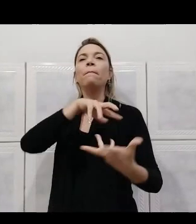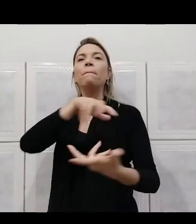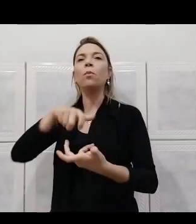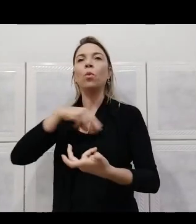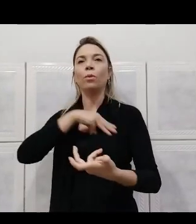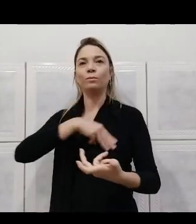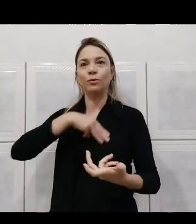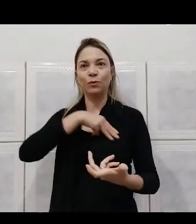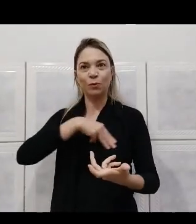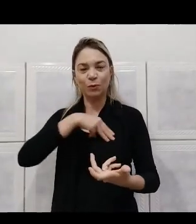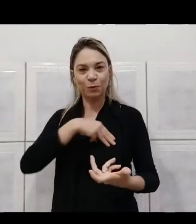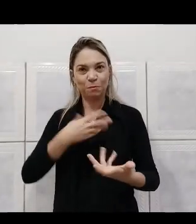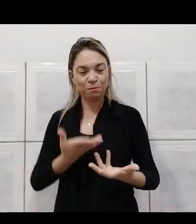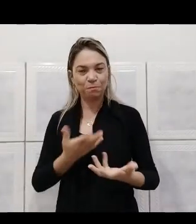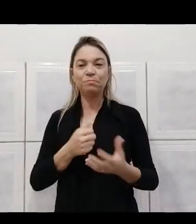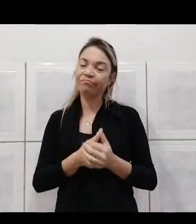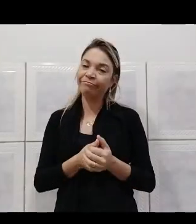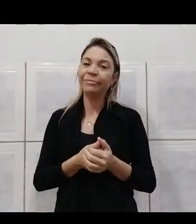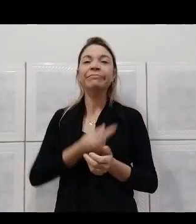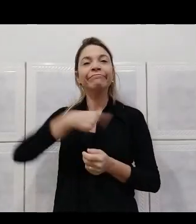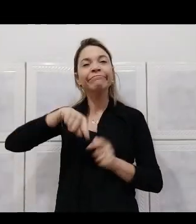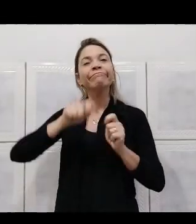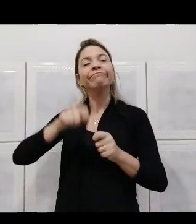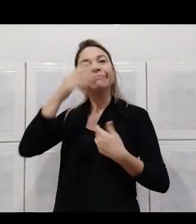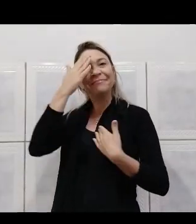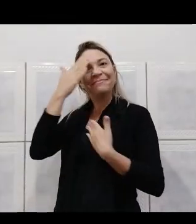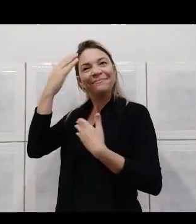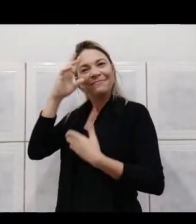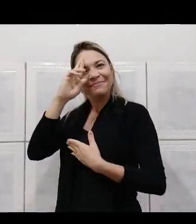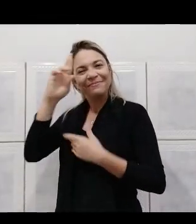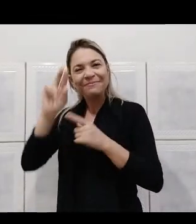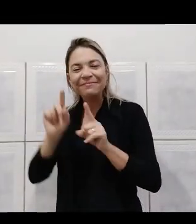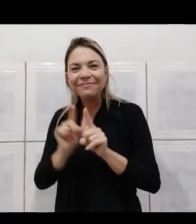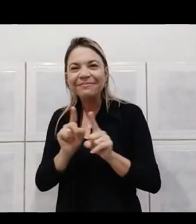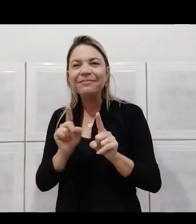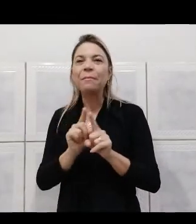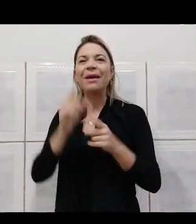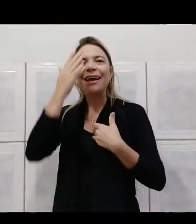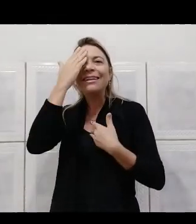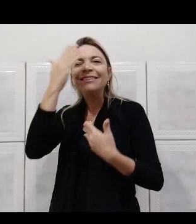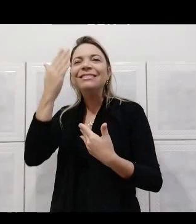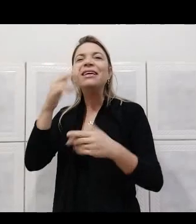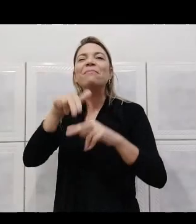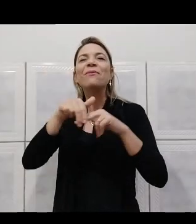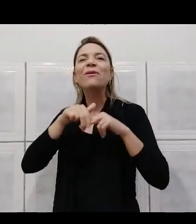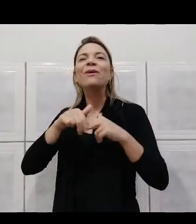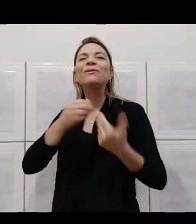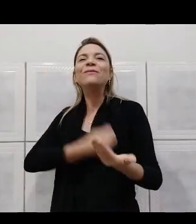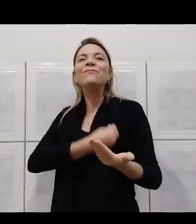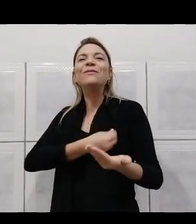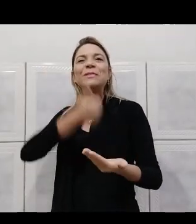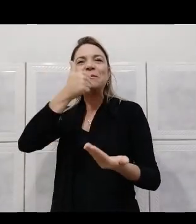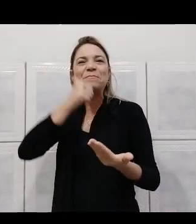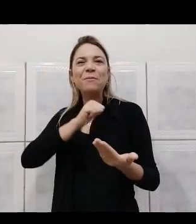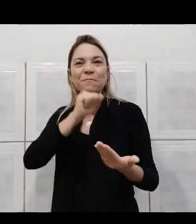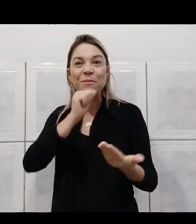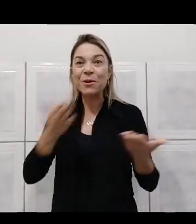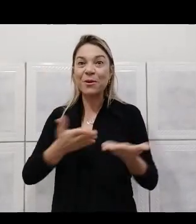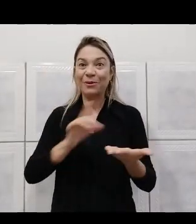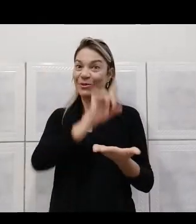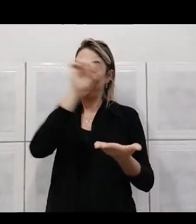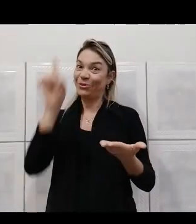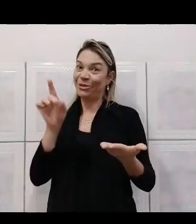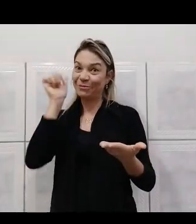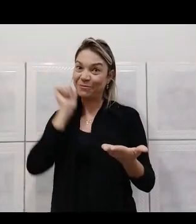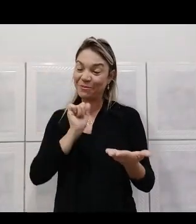também poderá agradecer ao Senhor pela vida das mães, pelo Dia das Mães. E faremos isso ao